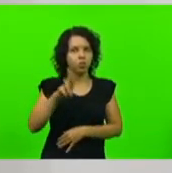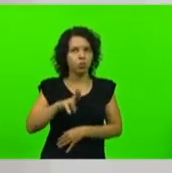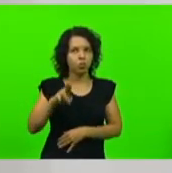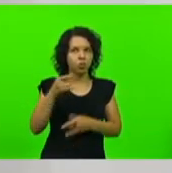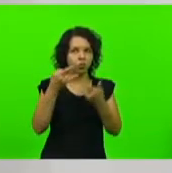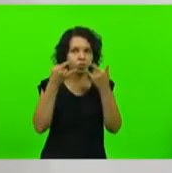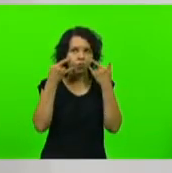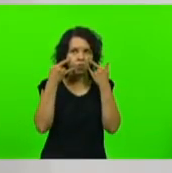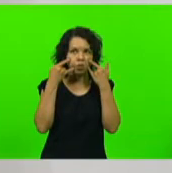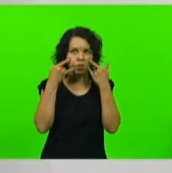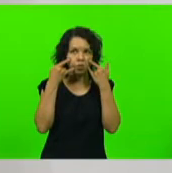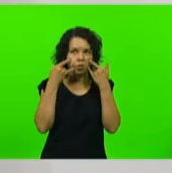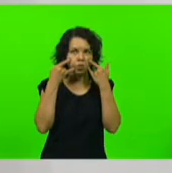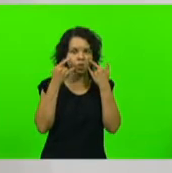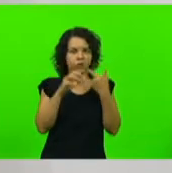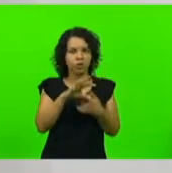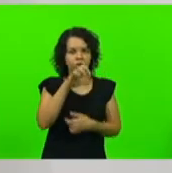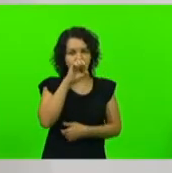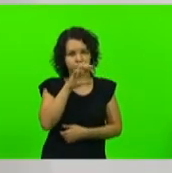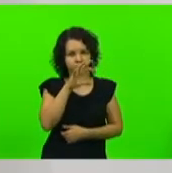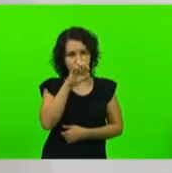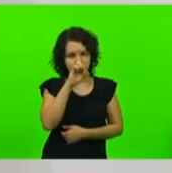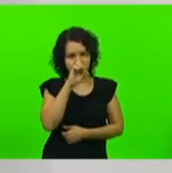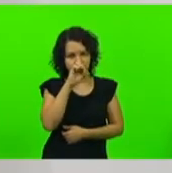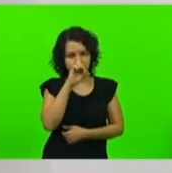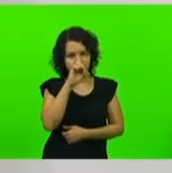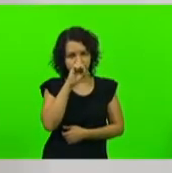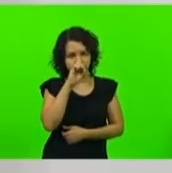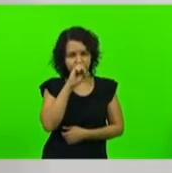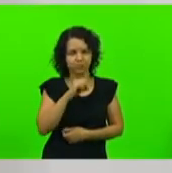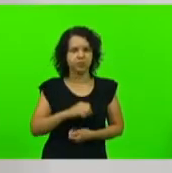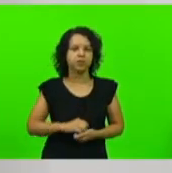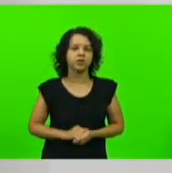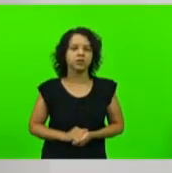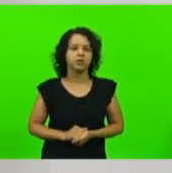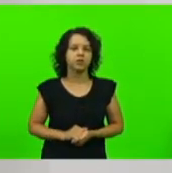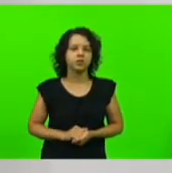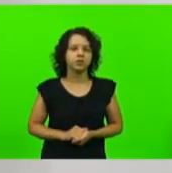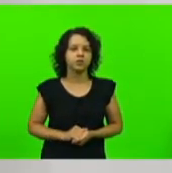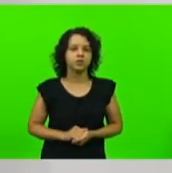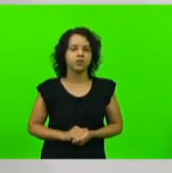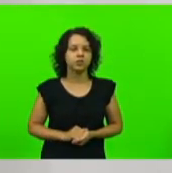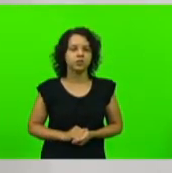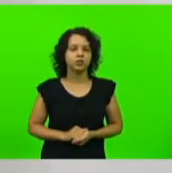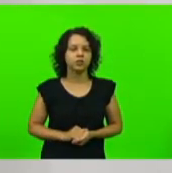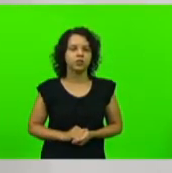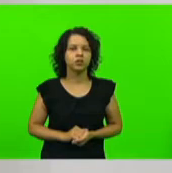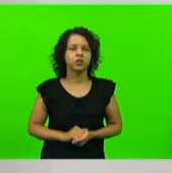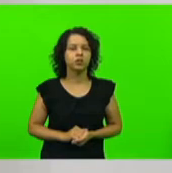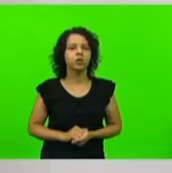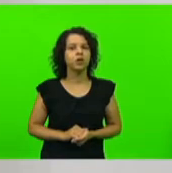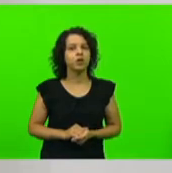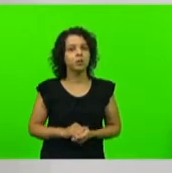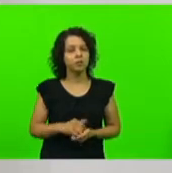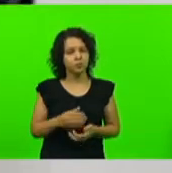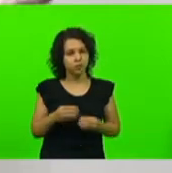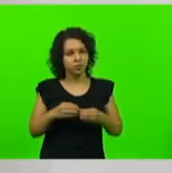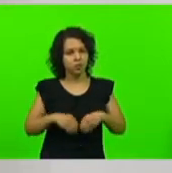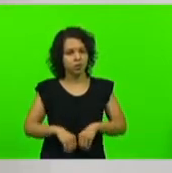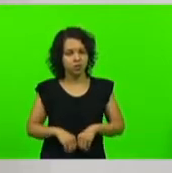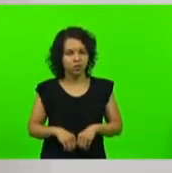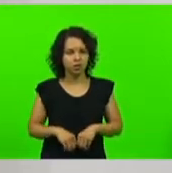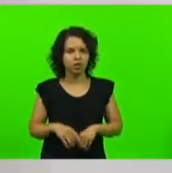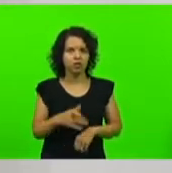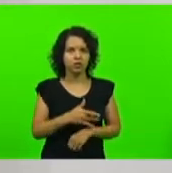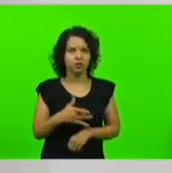respirando o gás carbônico, prejudicando toda a sua saúde, né? E a máscara seria para a gente